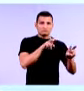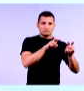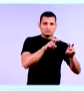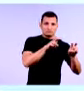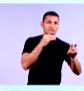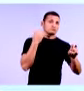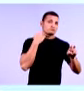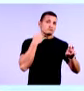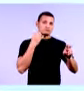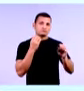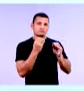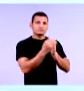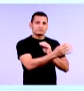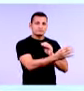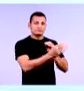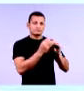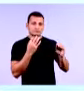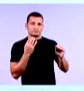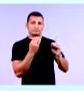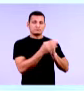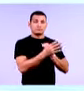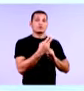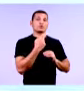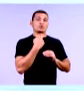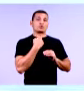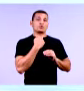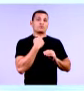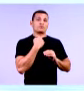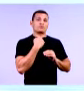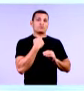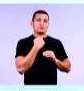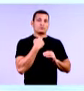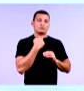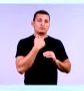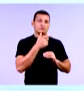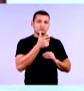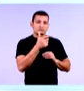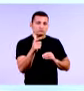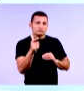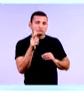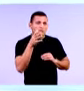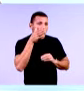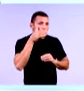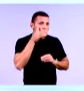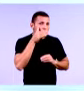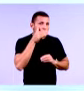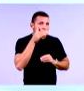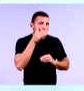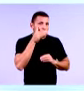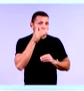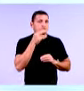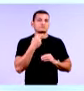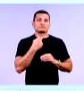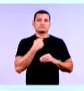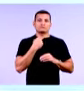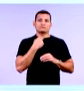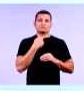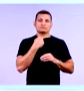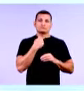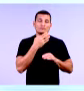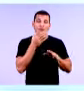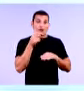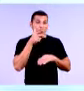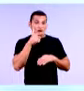tá certo? Não pode, se alguém tiver no caminho, ou seja, interceptar esses dados, tá certo? Tiver acesso a